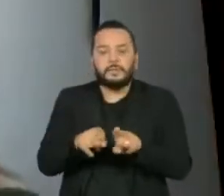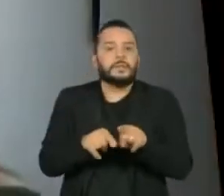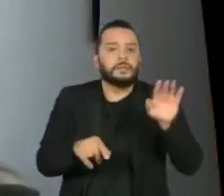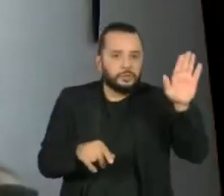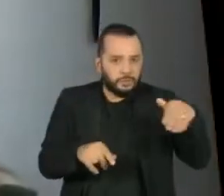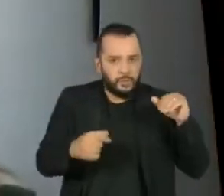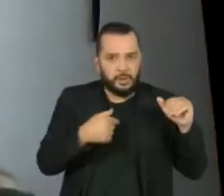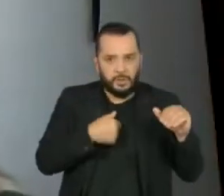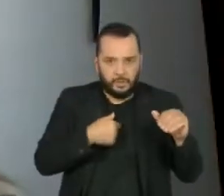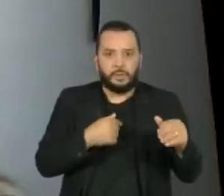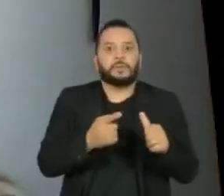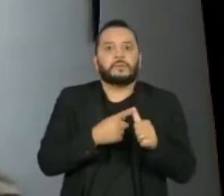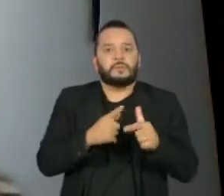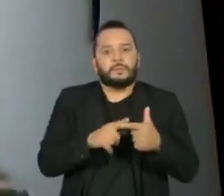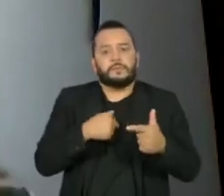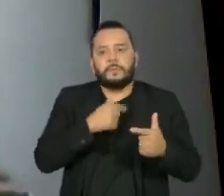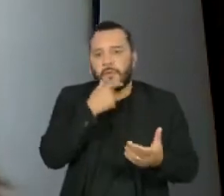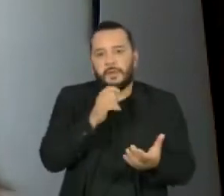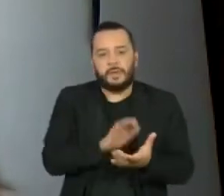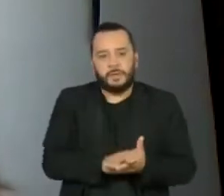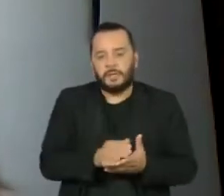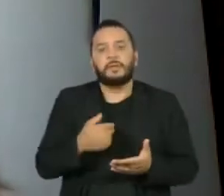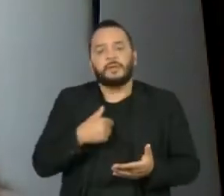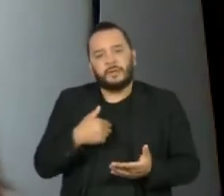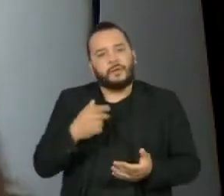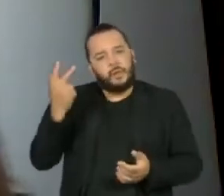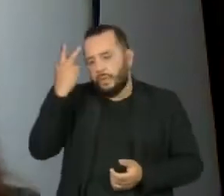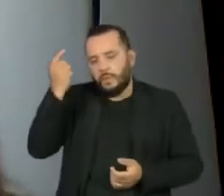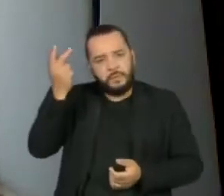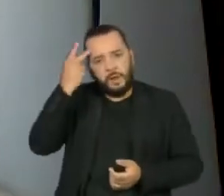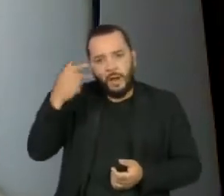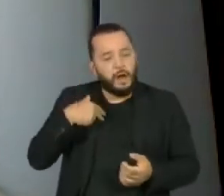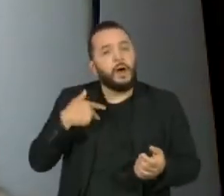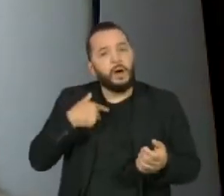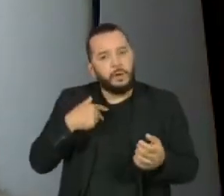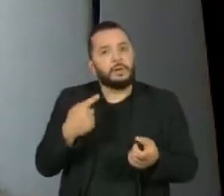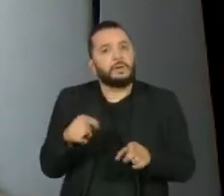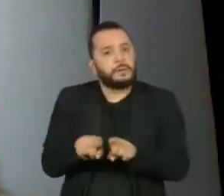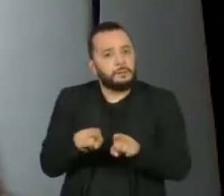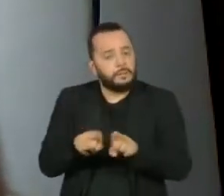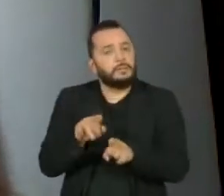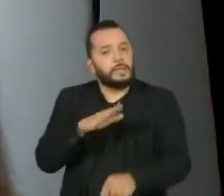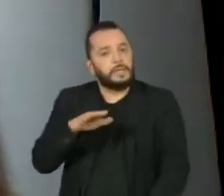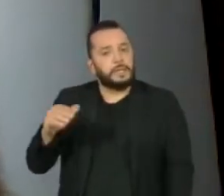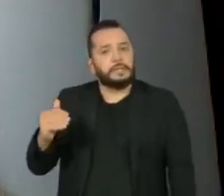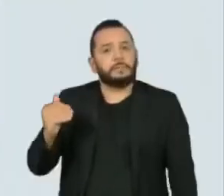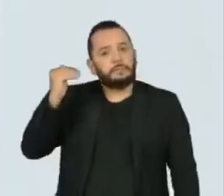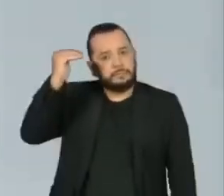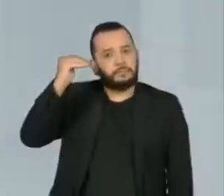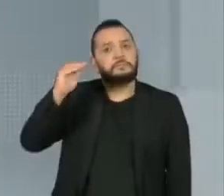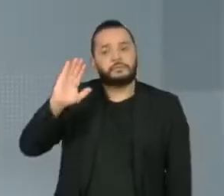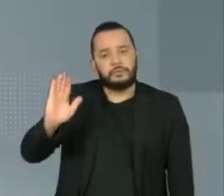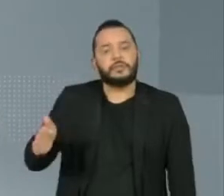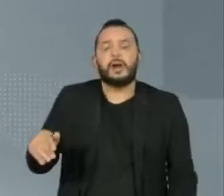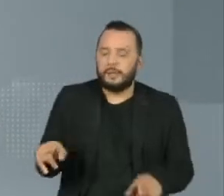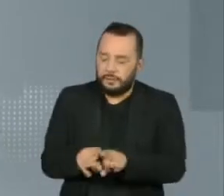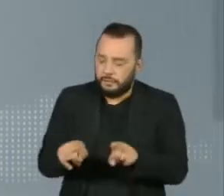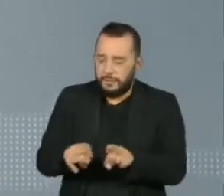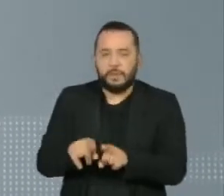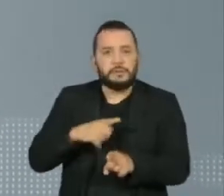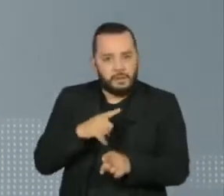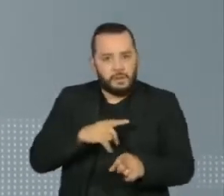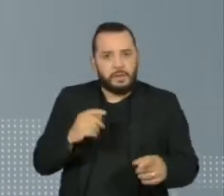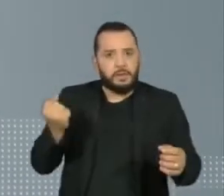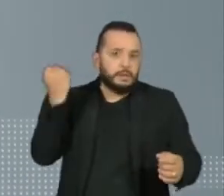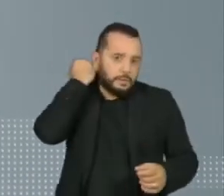eu, meu marido. A gente conversou com ela, ela falou que isso era normal, que até as crianças maiores também estavam com esse medo. Um estudo da Faculdade